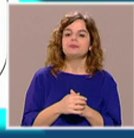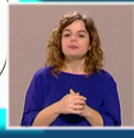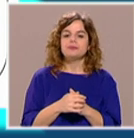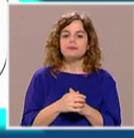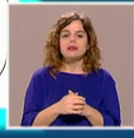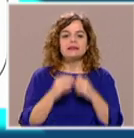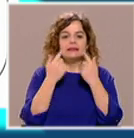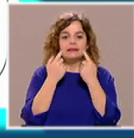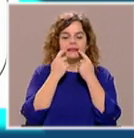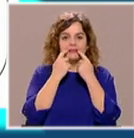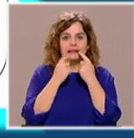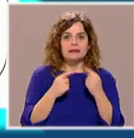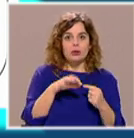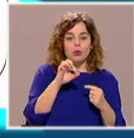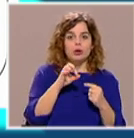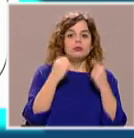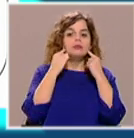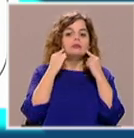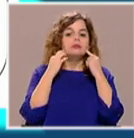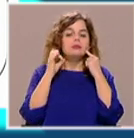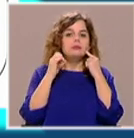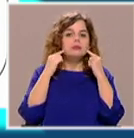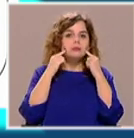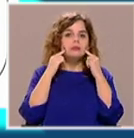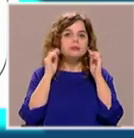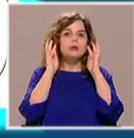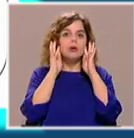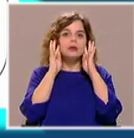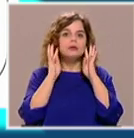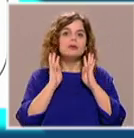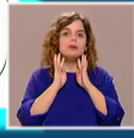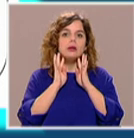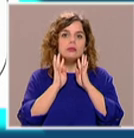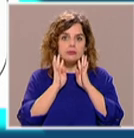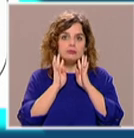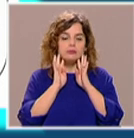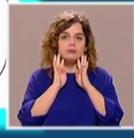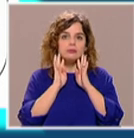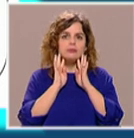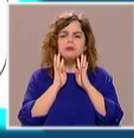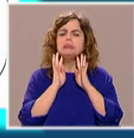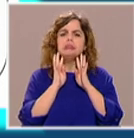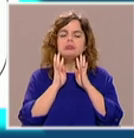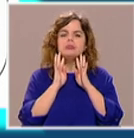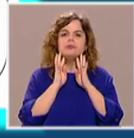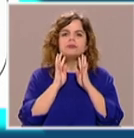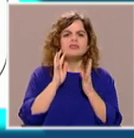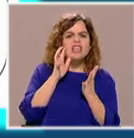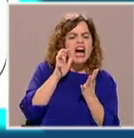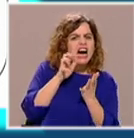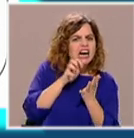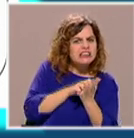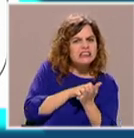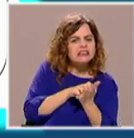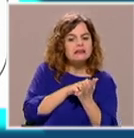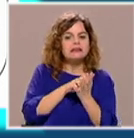Porque estão distribuídos 4 no maxilar superior e 4 no maxilar inferior. E vão ter funções: cortar, os incisivos cortar,